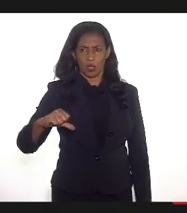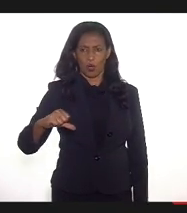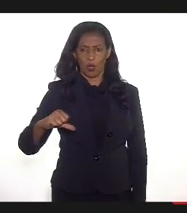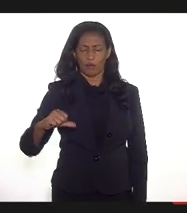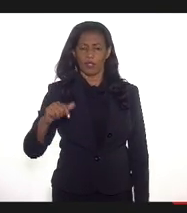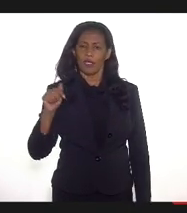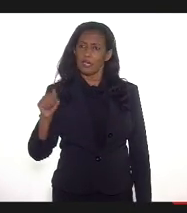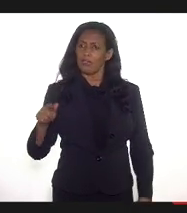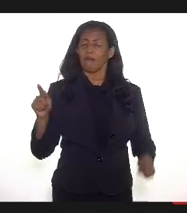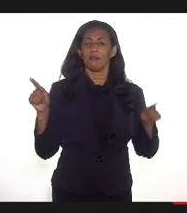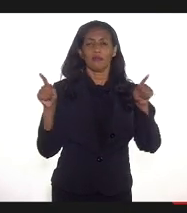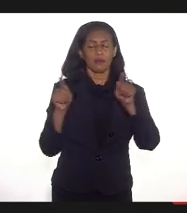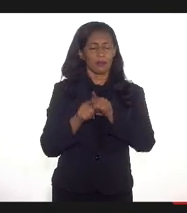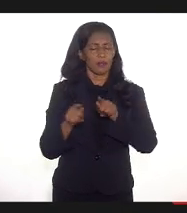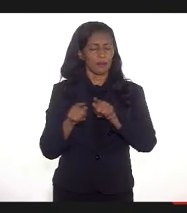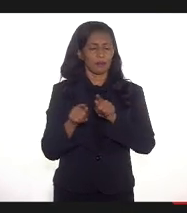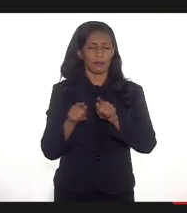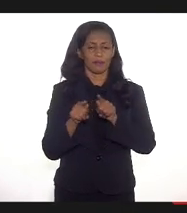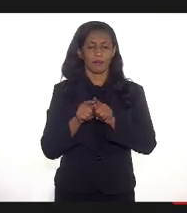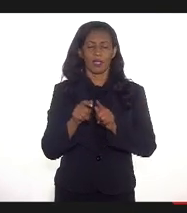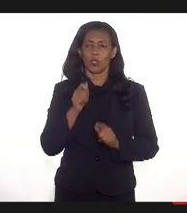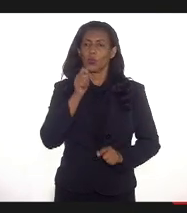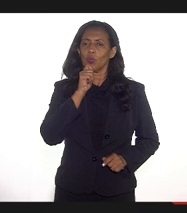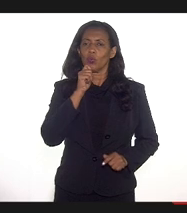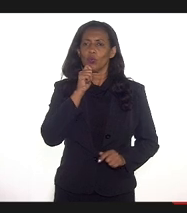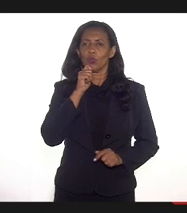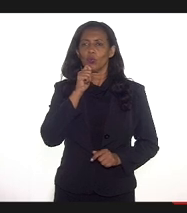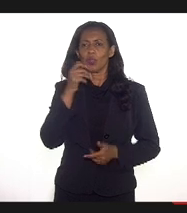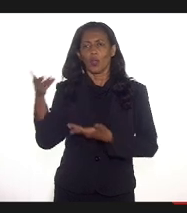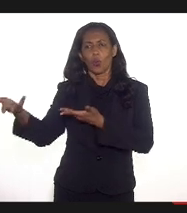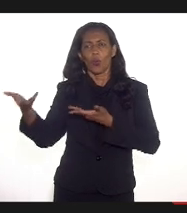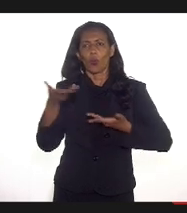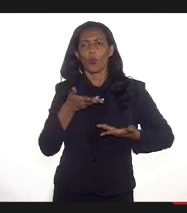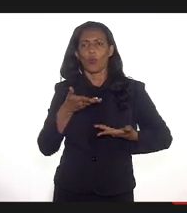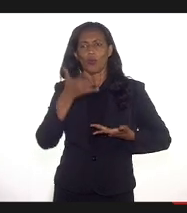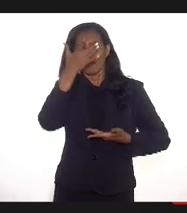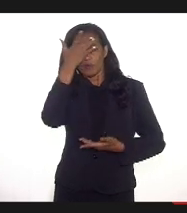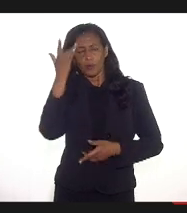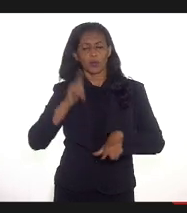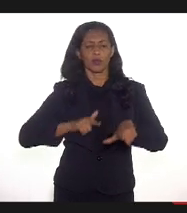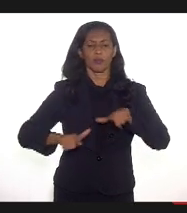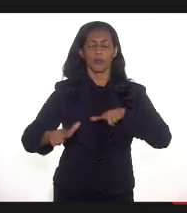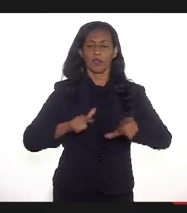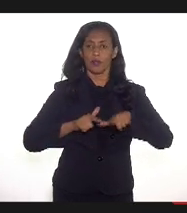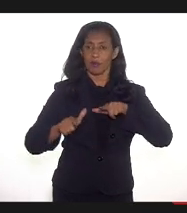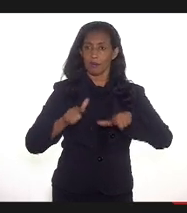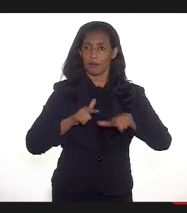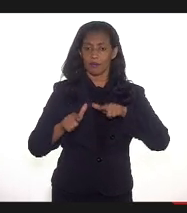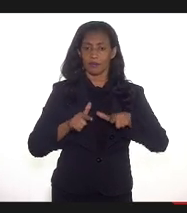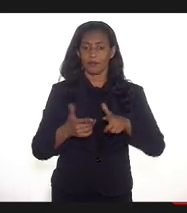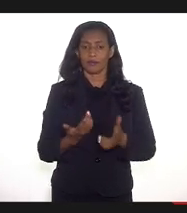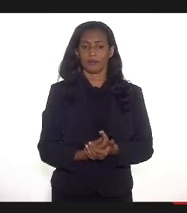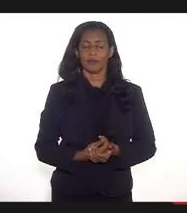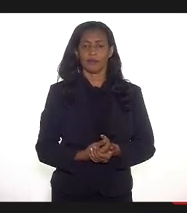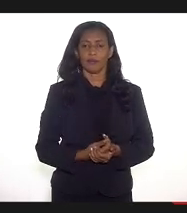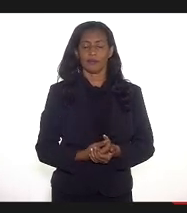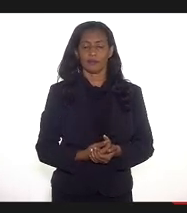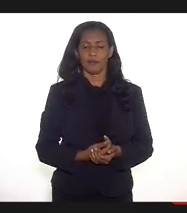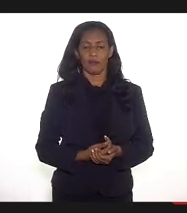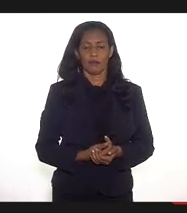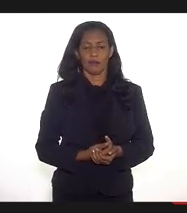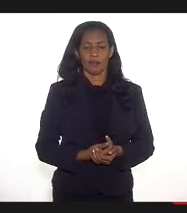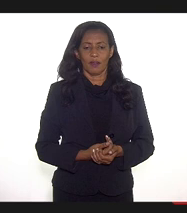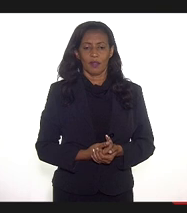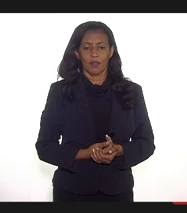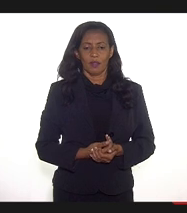há também a chamada desses profissionais para poder nos ajudar.